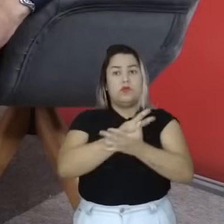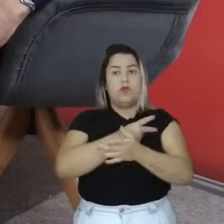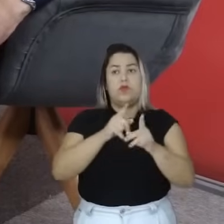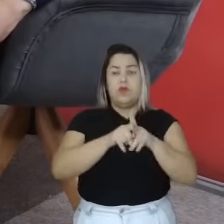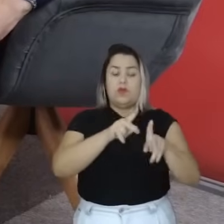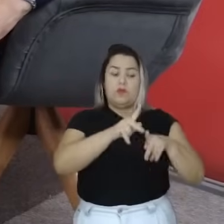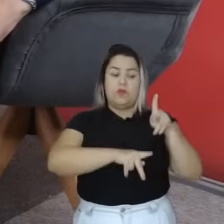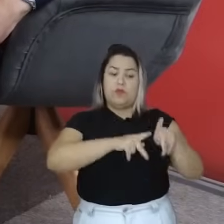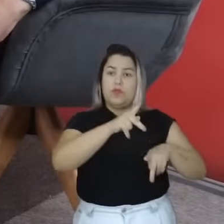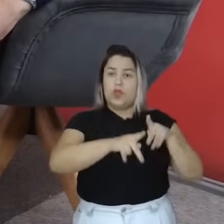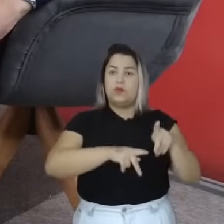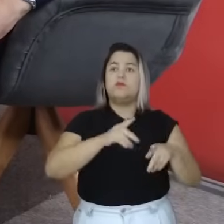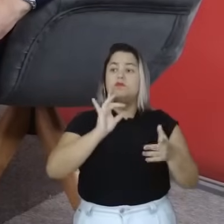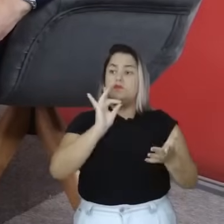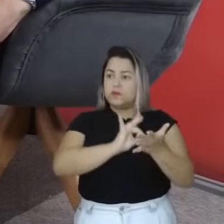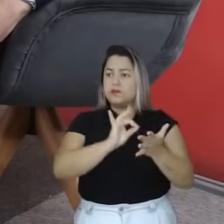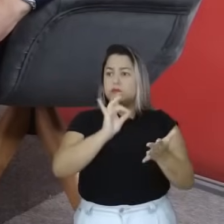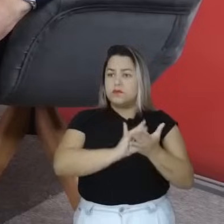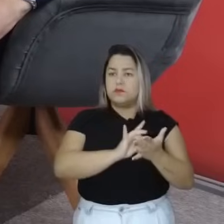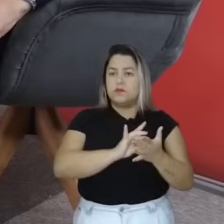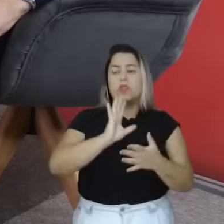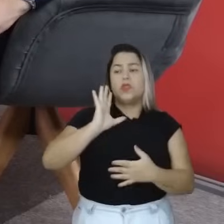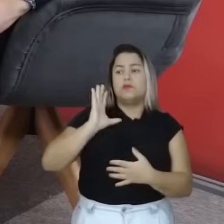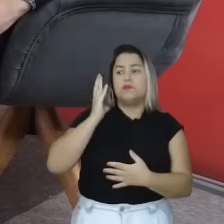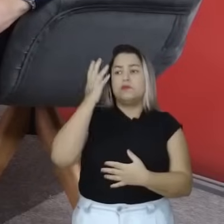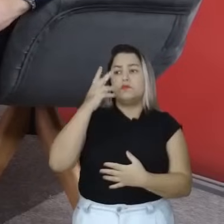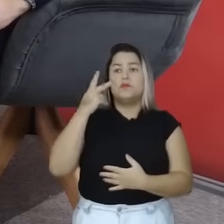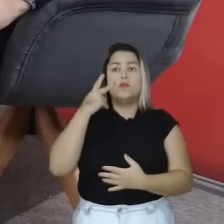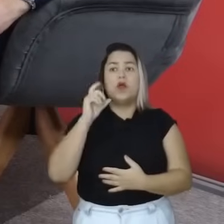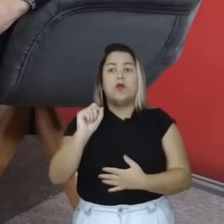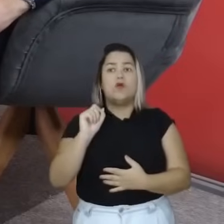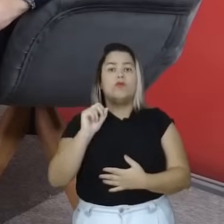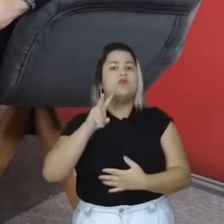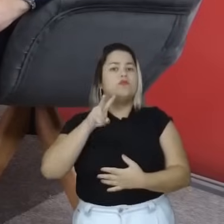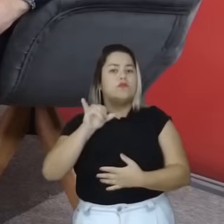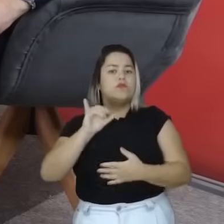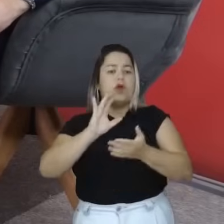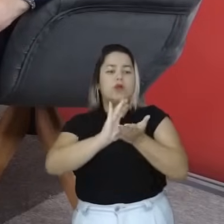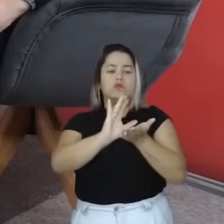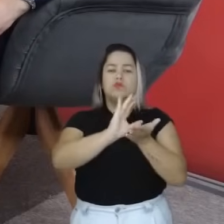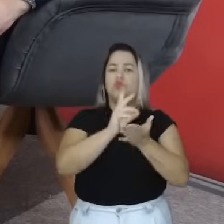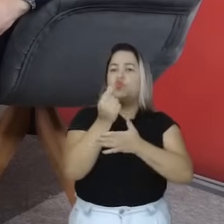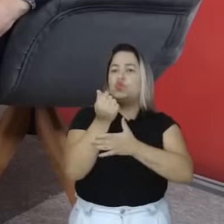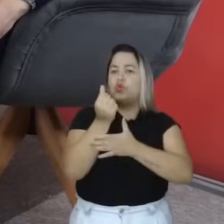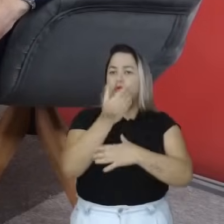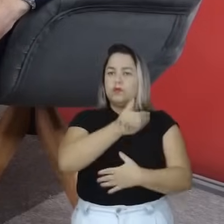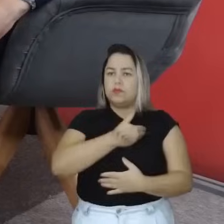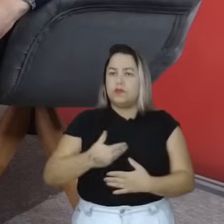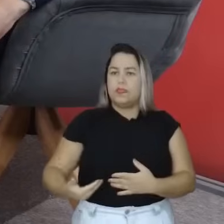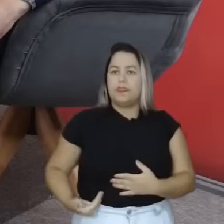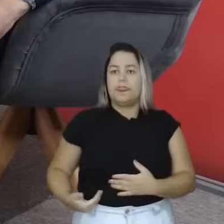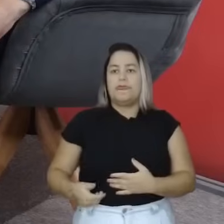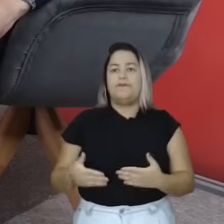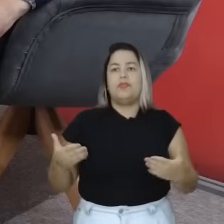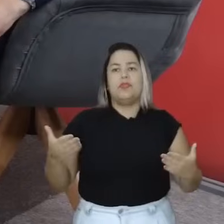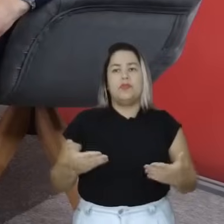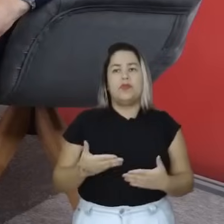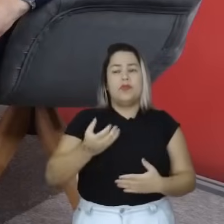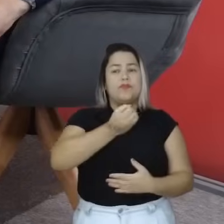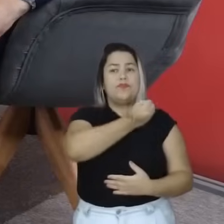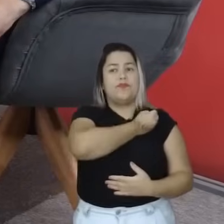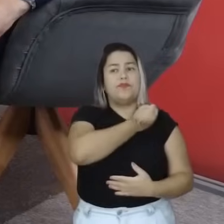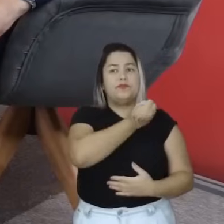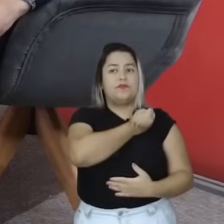chamado a participar de fato e decidir para onde vai o dinheiro público, quais serão as prioridades. Isso é inédito. Agora, os números são